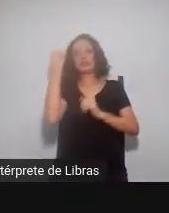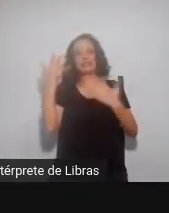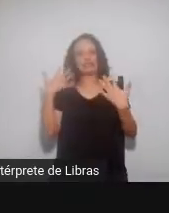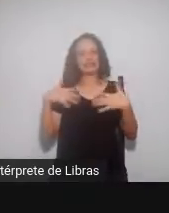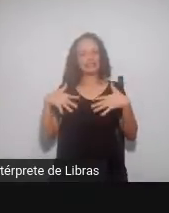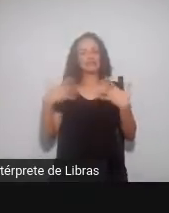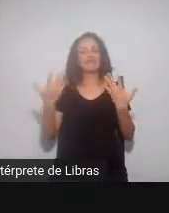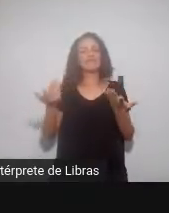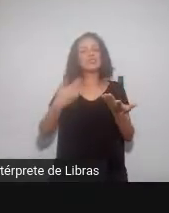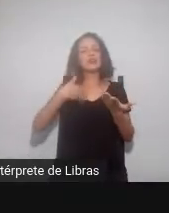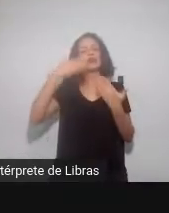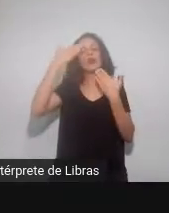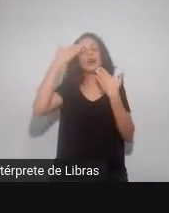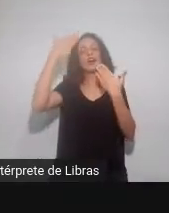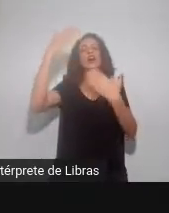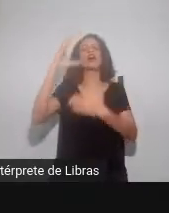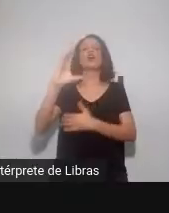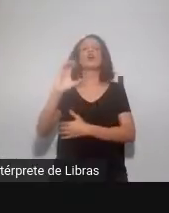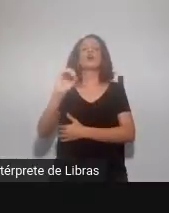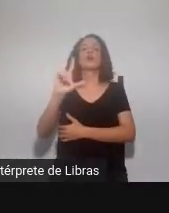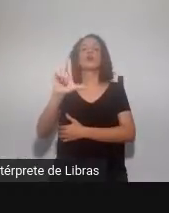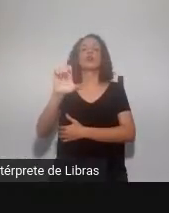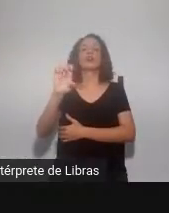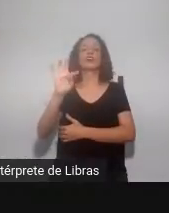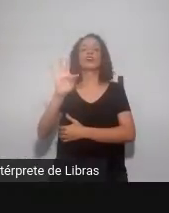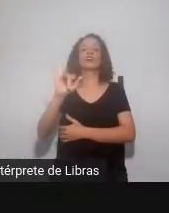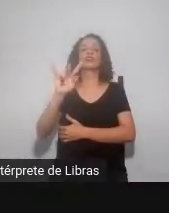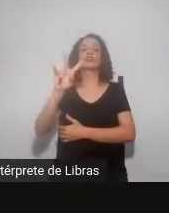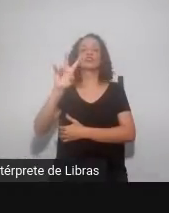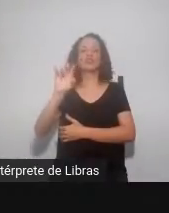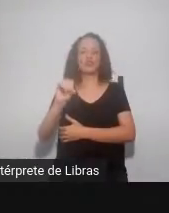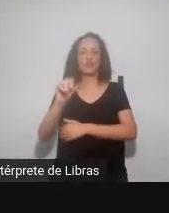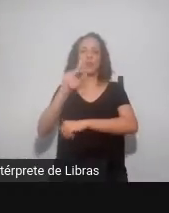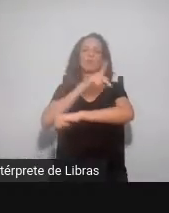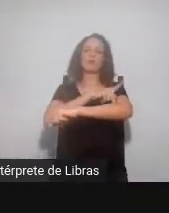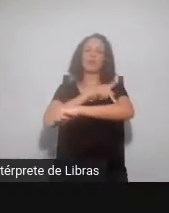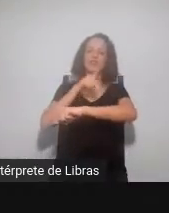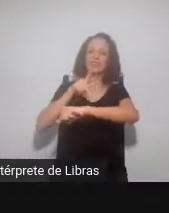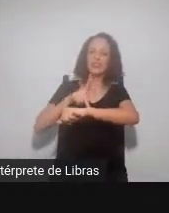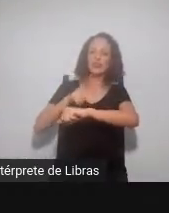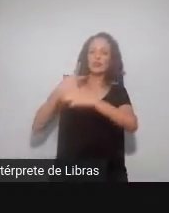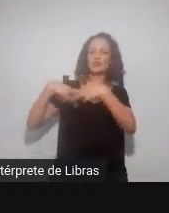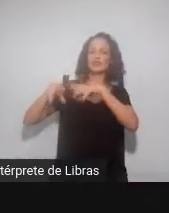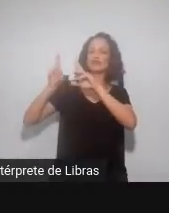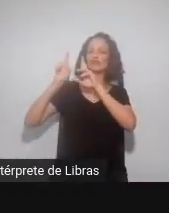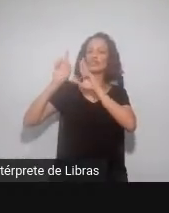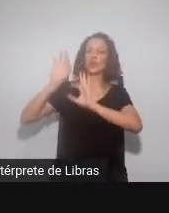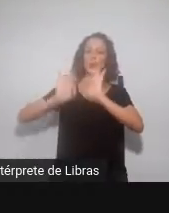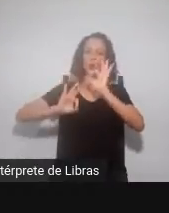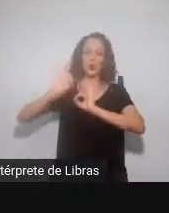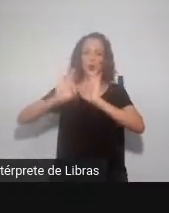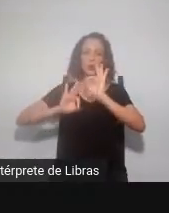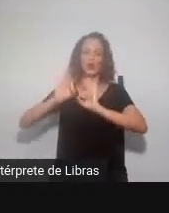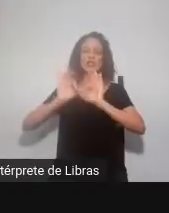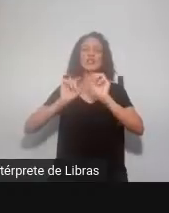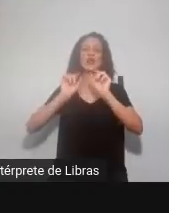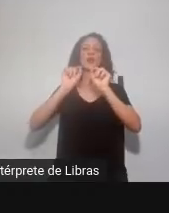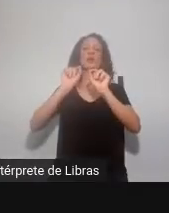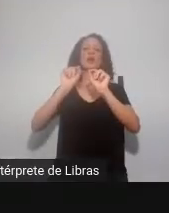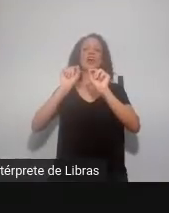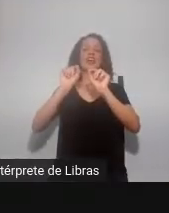agradeço ao coletivo da pedagogia, que organiza essas webinars como uma